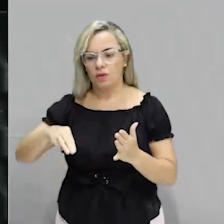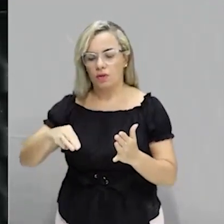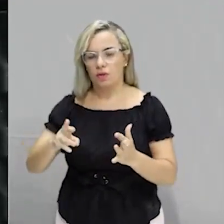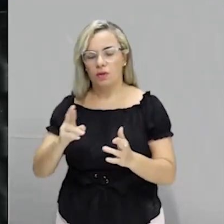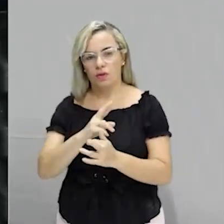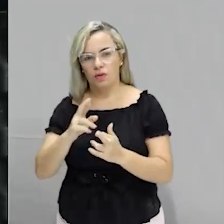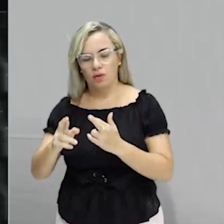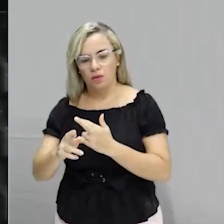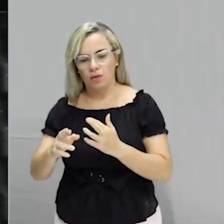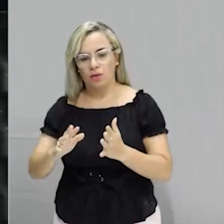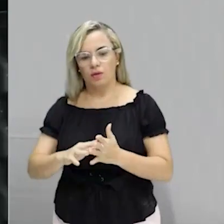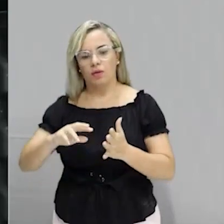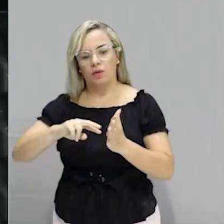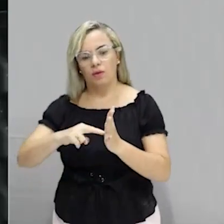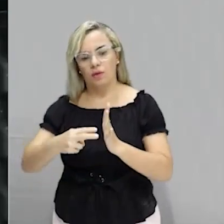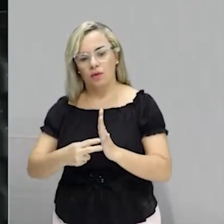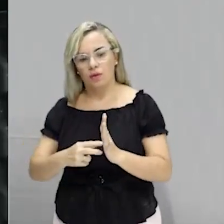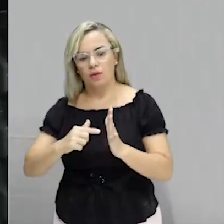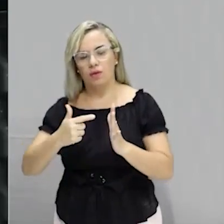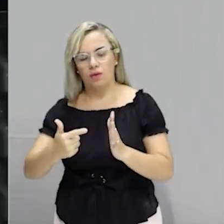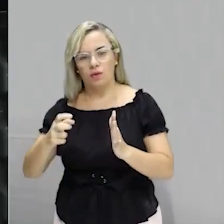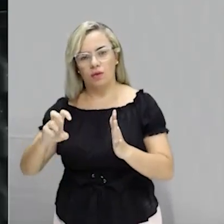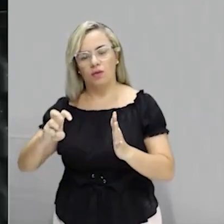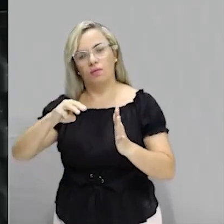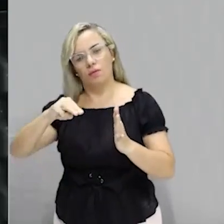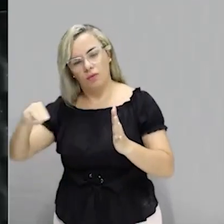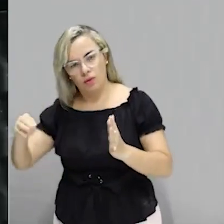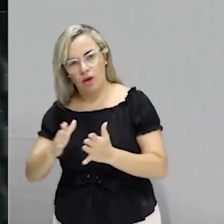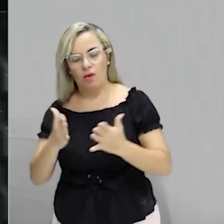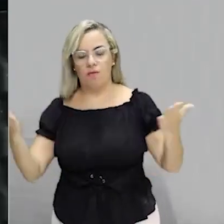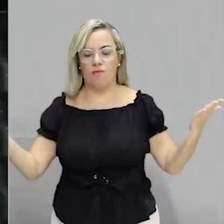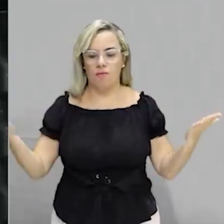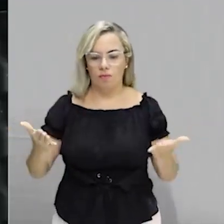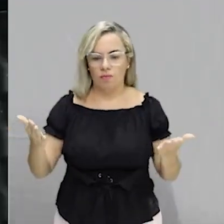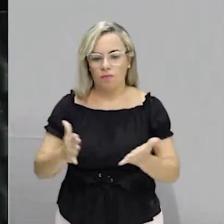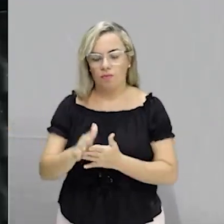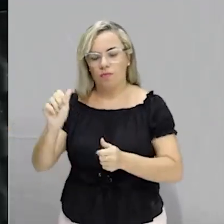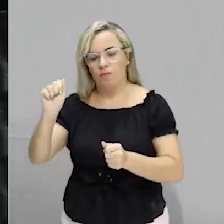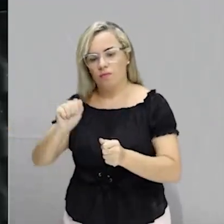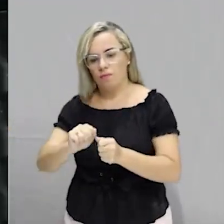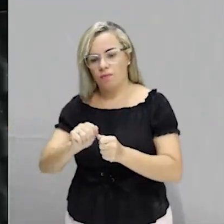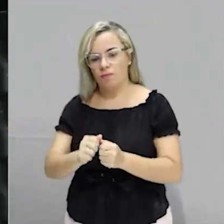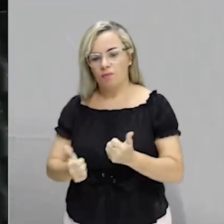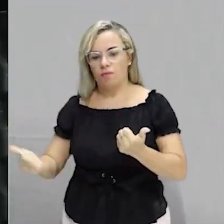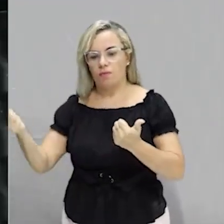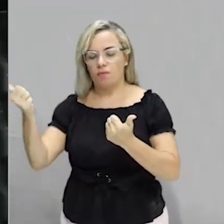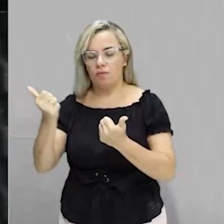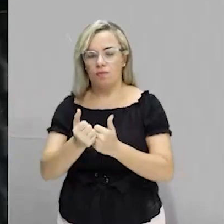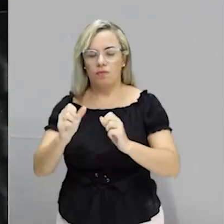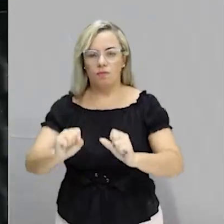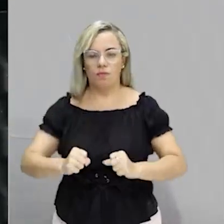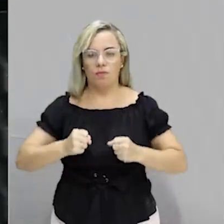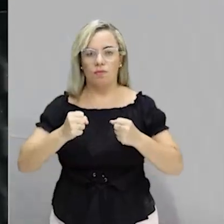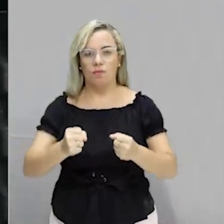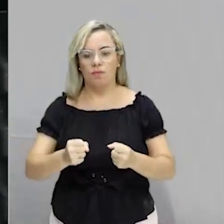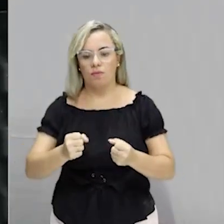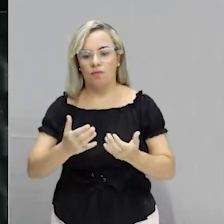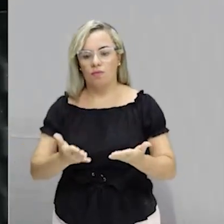a 25 milímetros. Agora sim, agora eu já faço a minha substituição para poder,